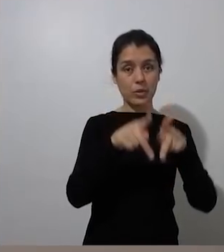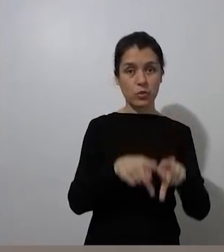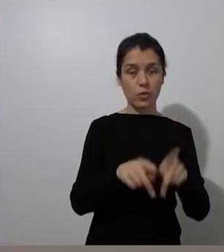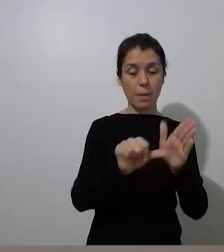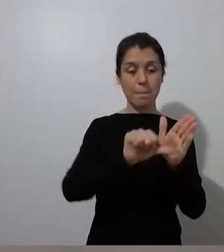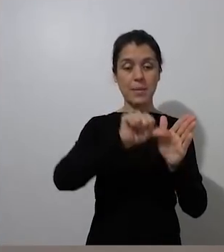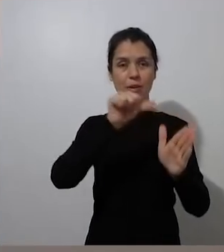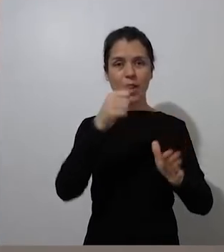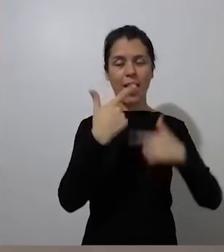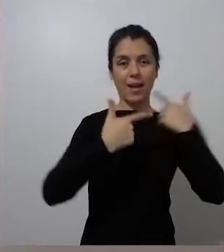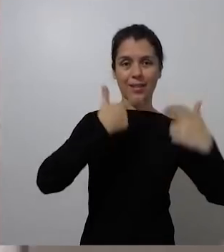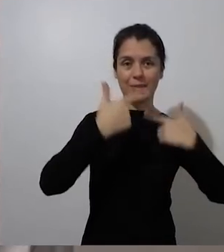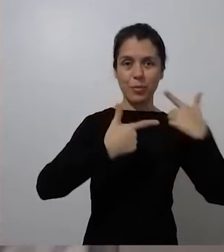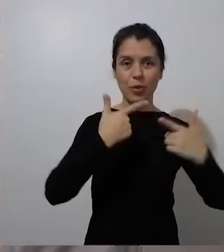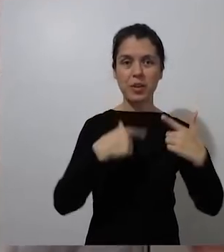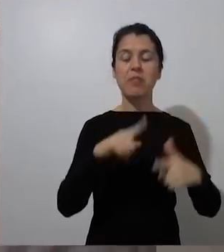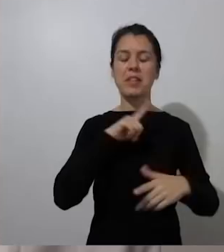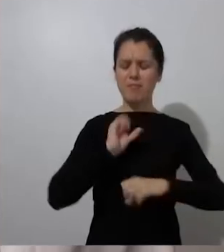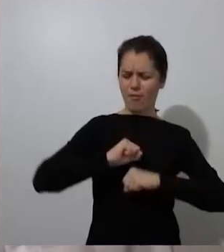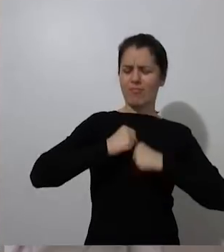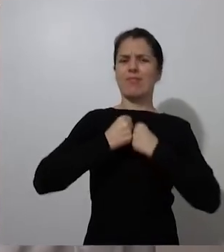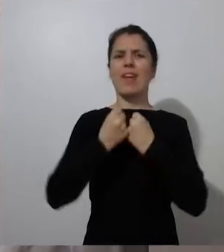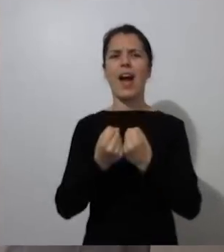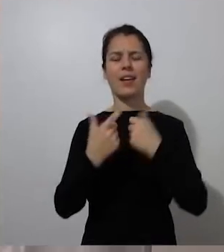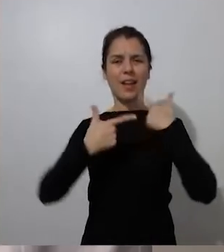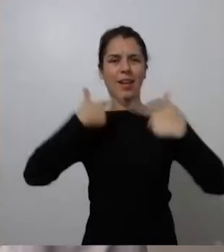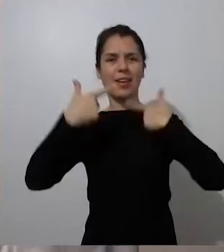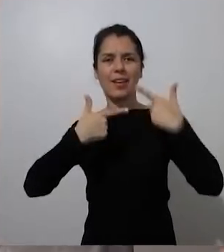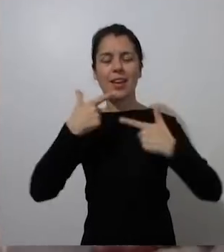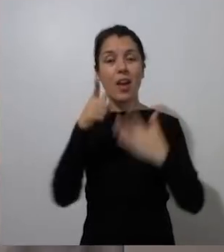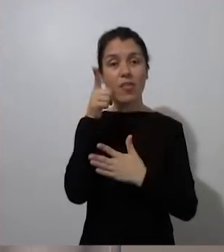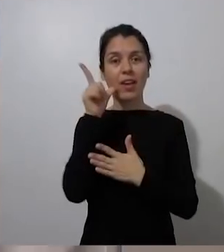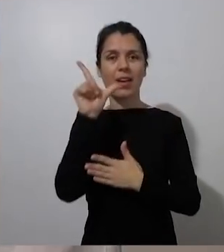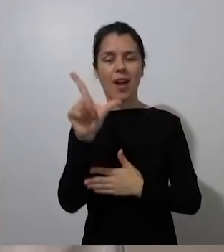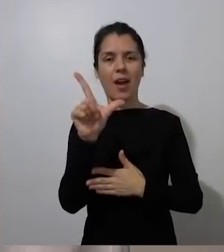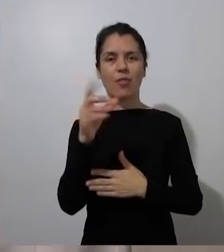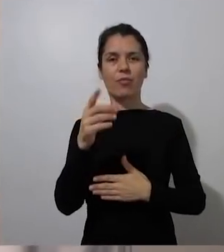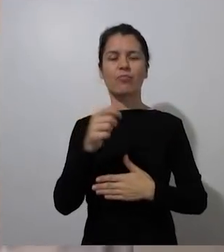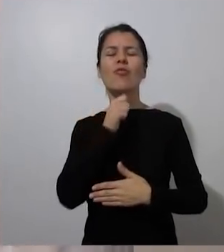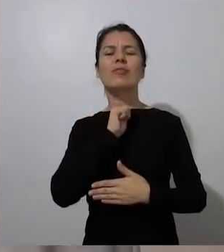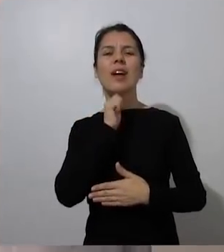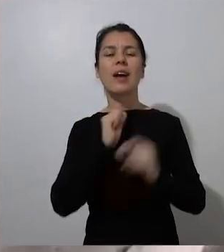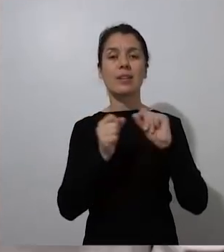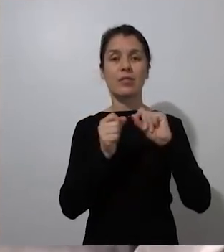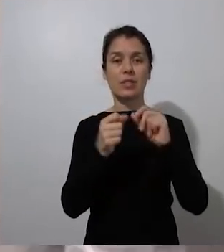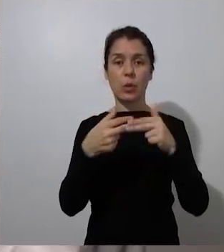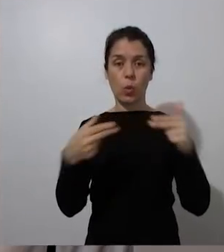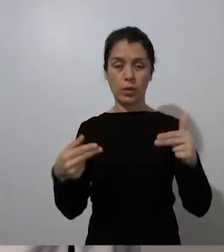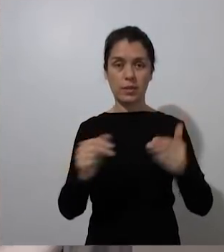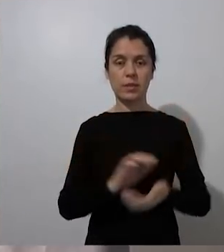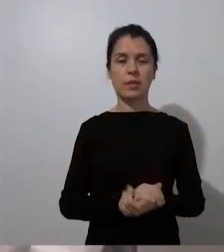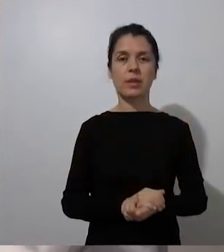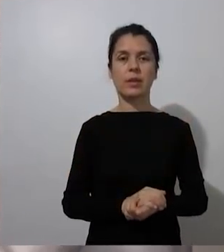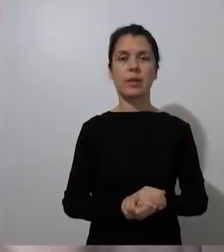aí a pessoa, além de melhorar do humor, ela vai ganhar a disposição, vai ganhar alegria, vai ganhar a vontade de realizar as coisas.